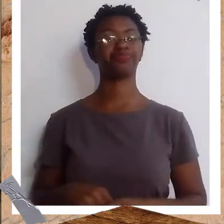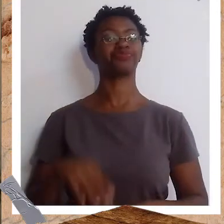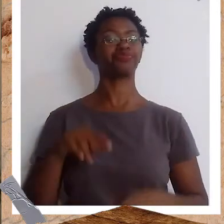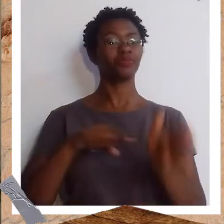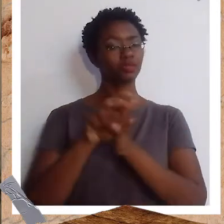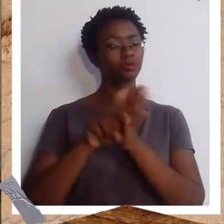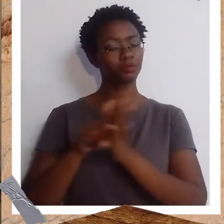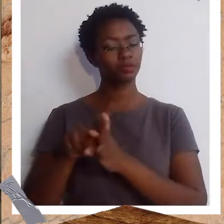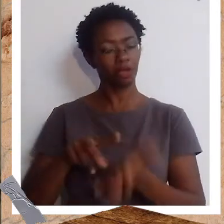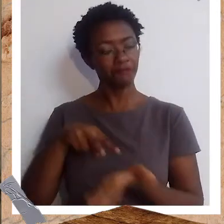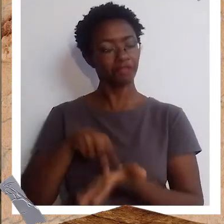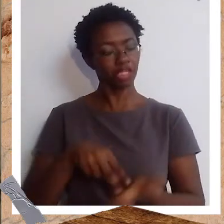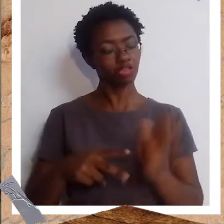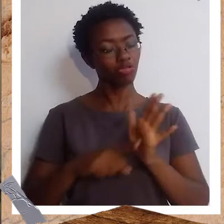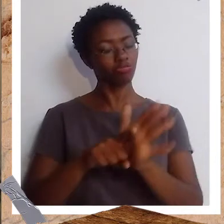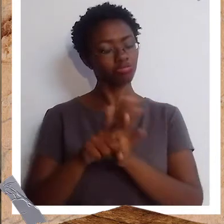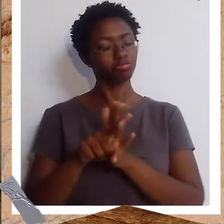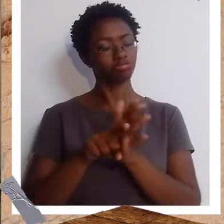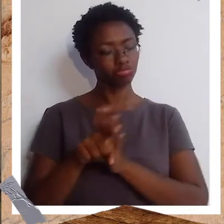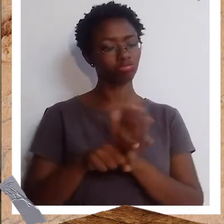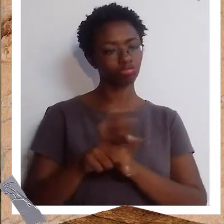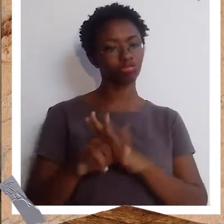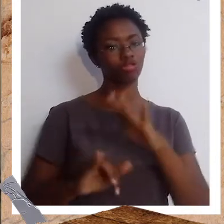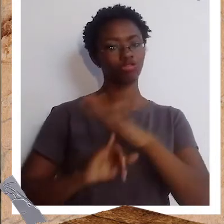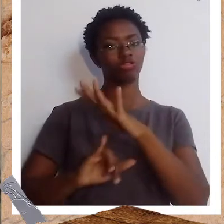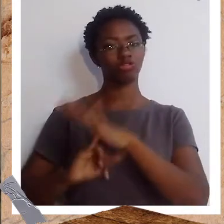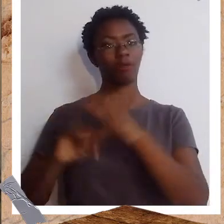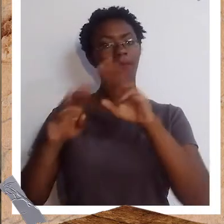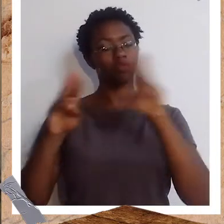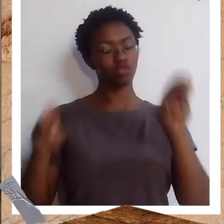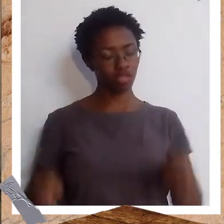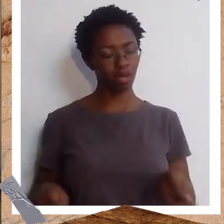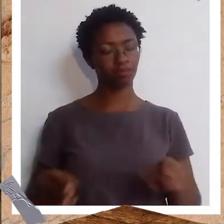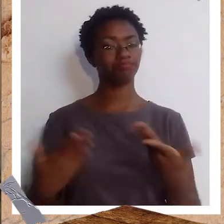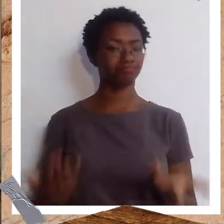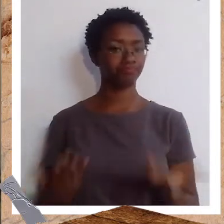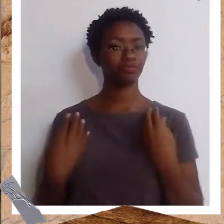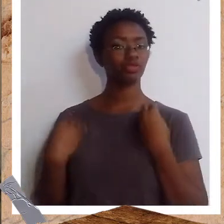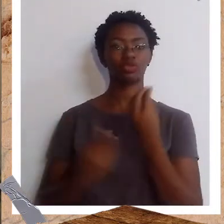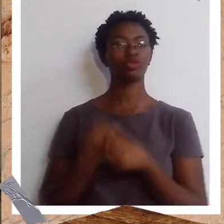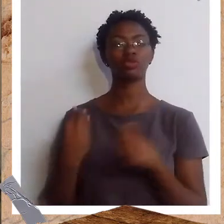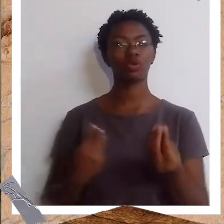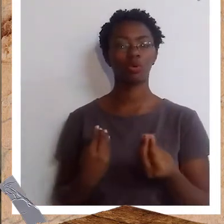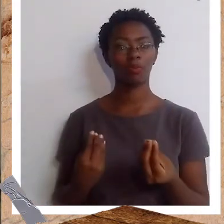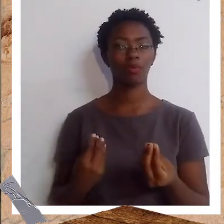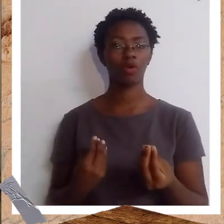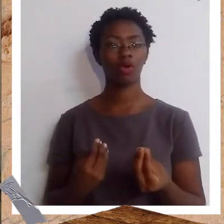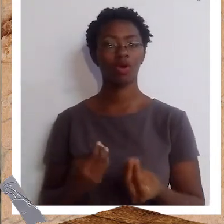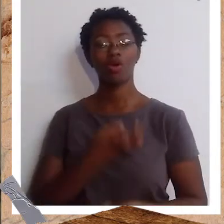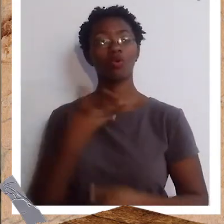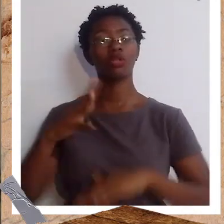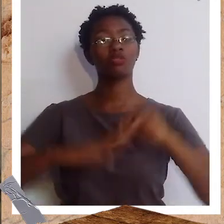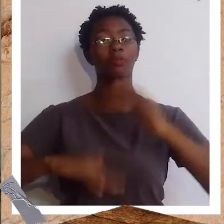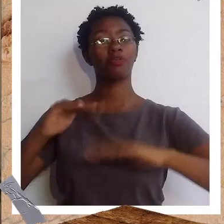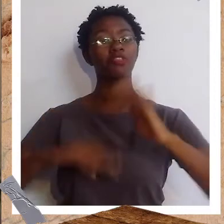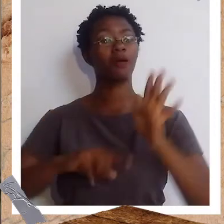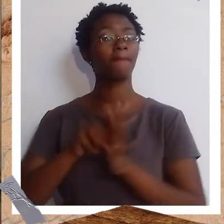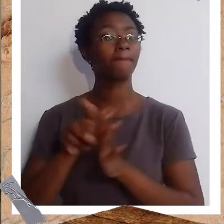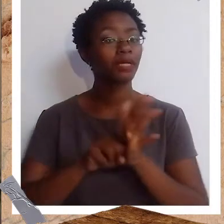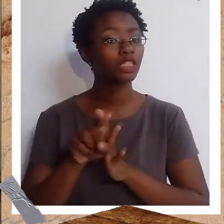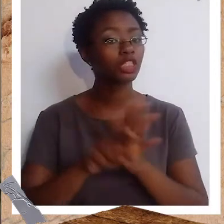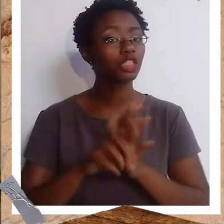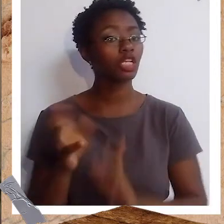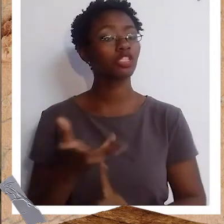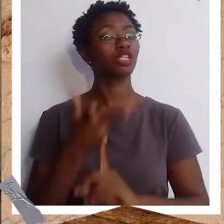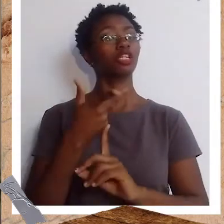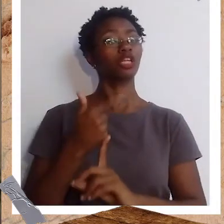curadores fixos, né, dessas instituições, dos museus e galerias, quantos curadores negros e negras conhecemos que têm